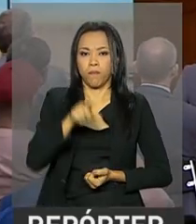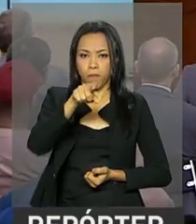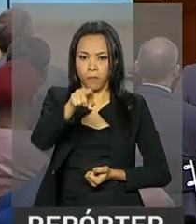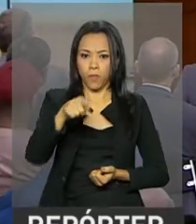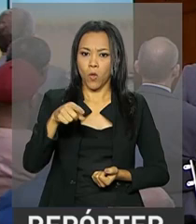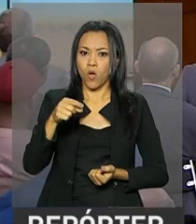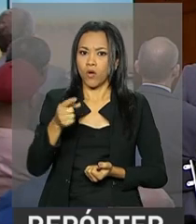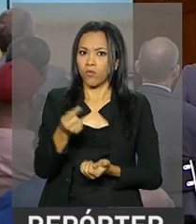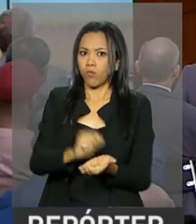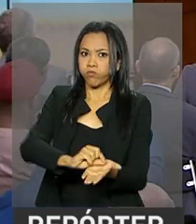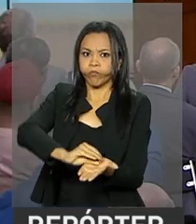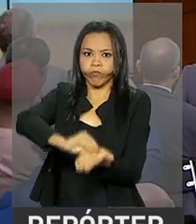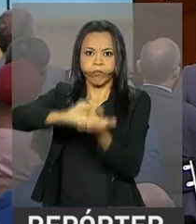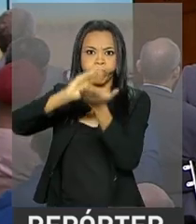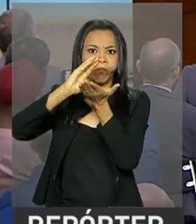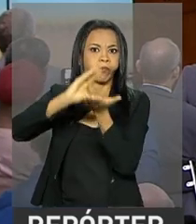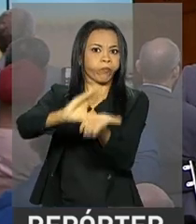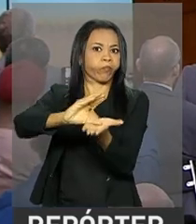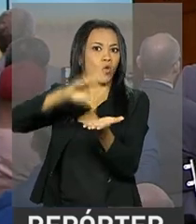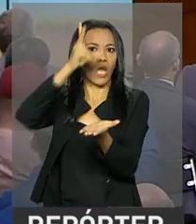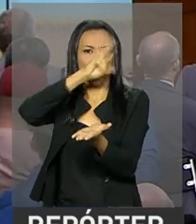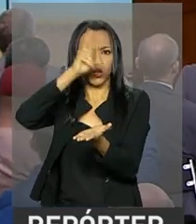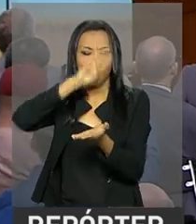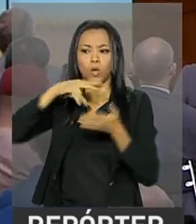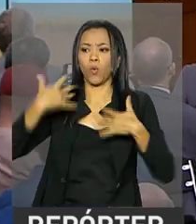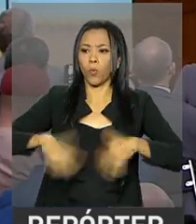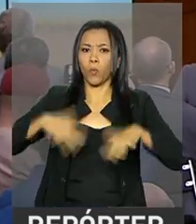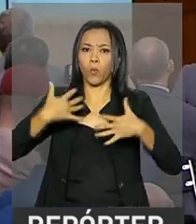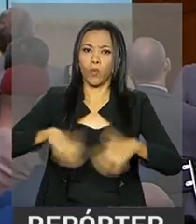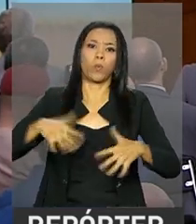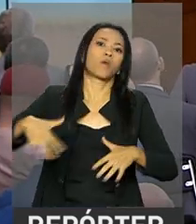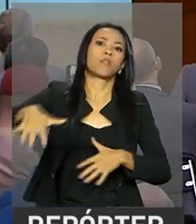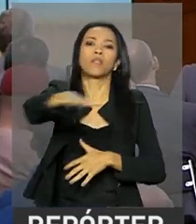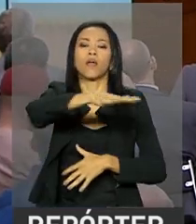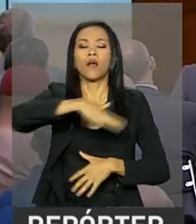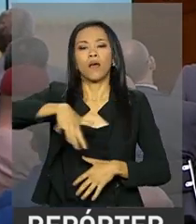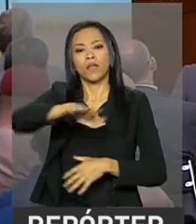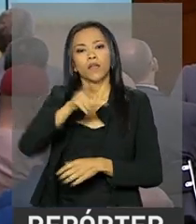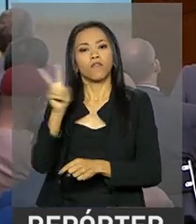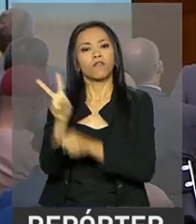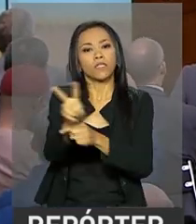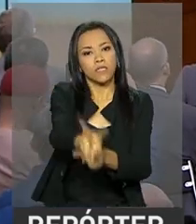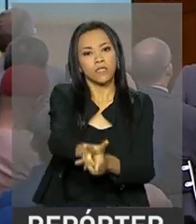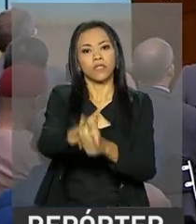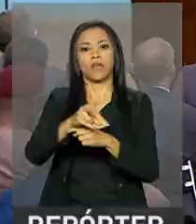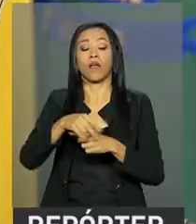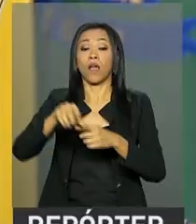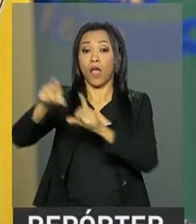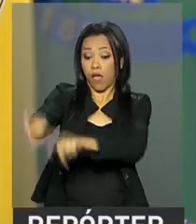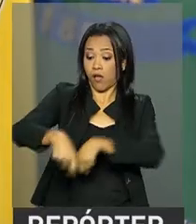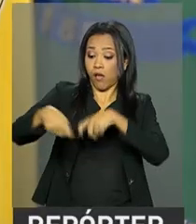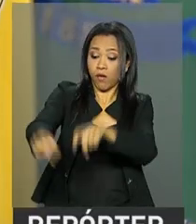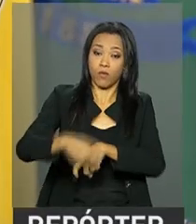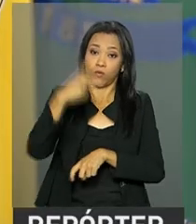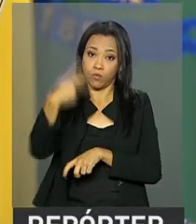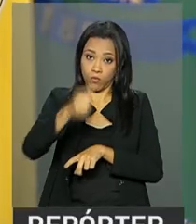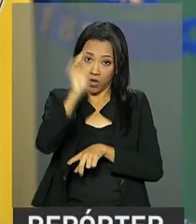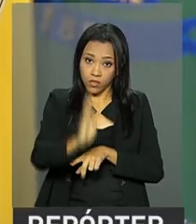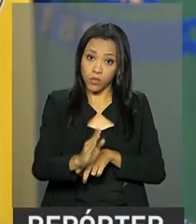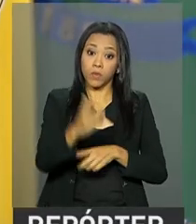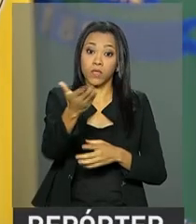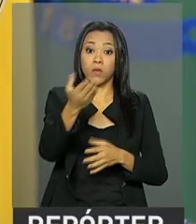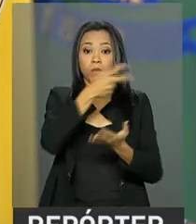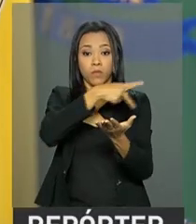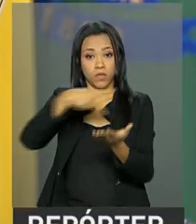O maior volume de recursos da história para financiar a agropecuária brasileira. O presidente Michel